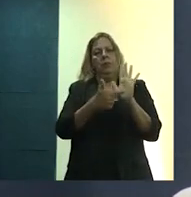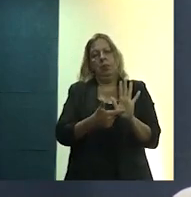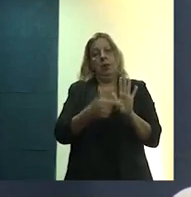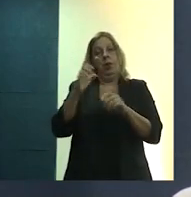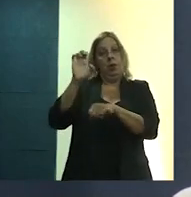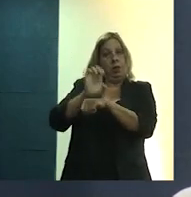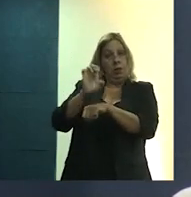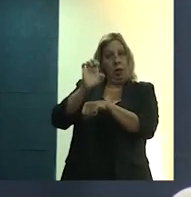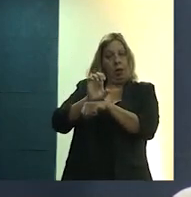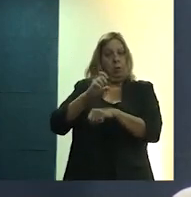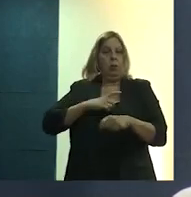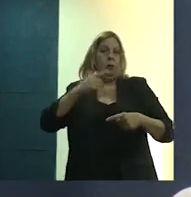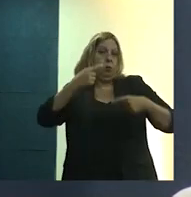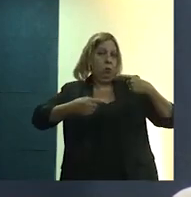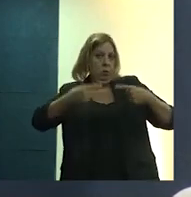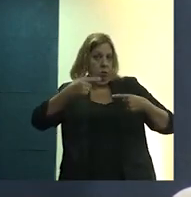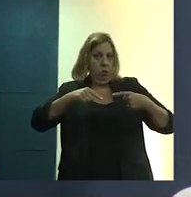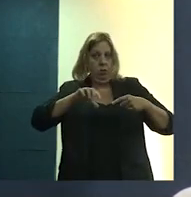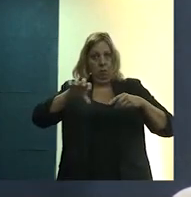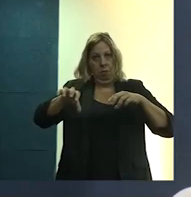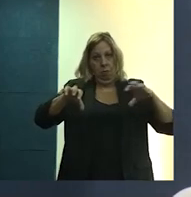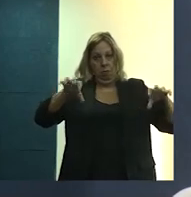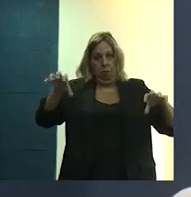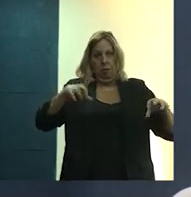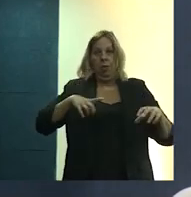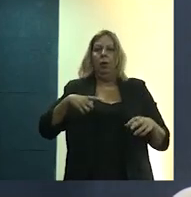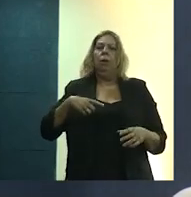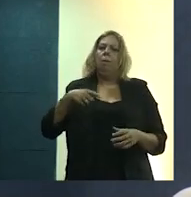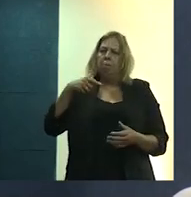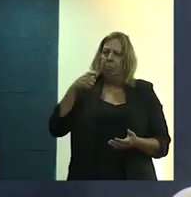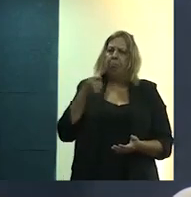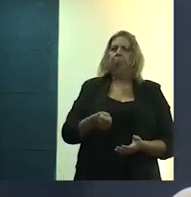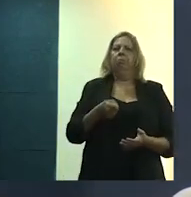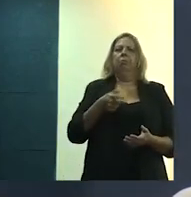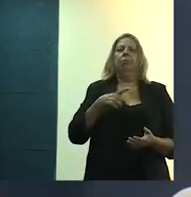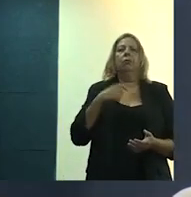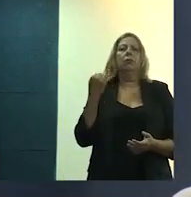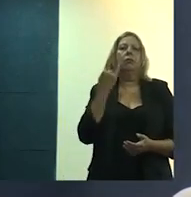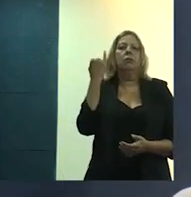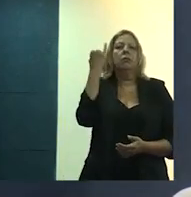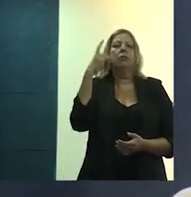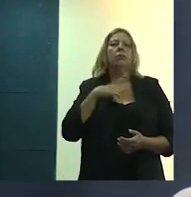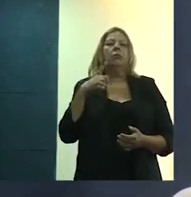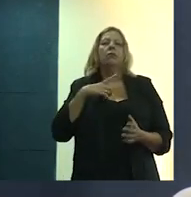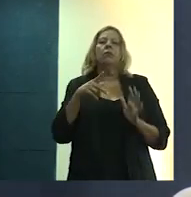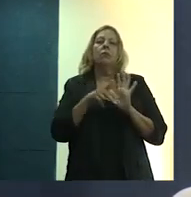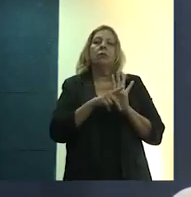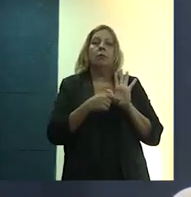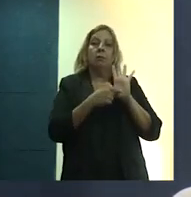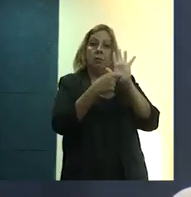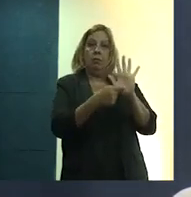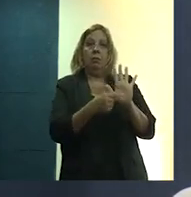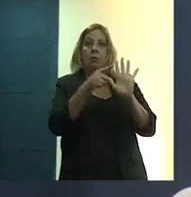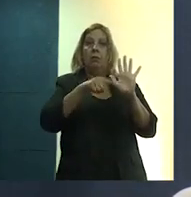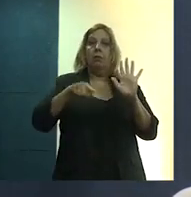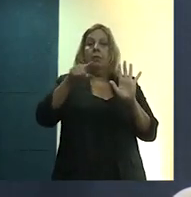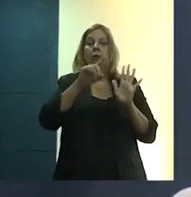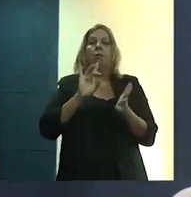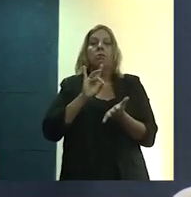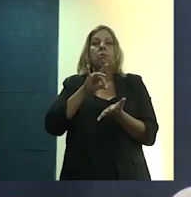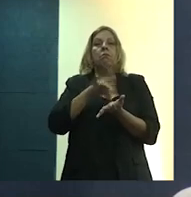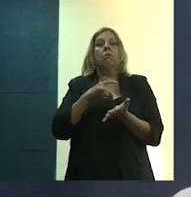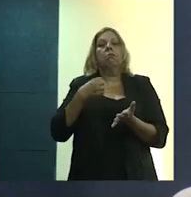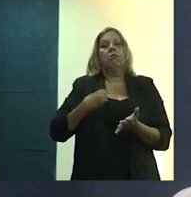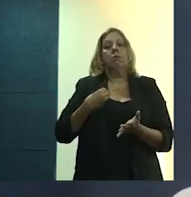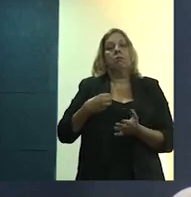essa política intersetorial então a gente tá fazendo questão batendo o pé da importância de instalar esses posts fisicamente para a gente